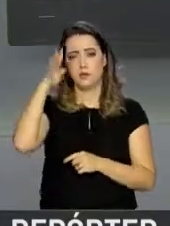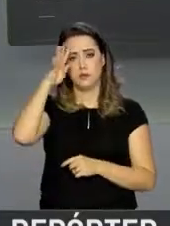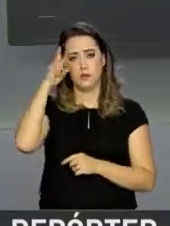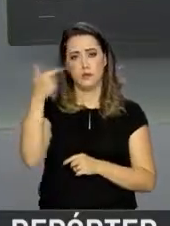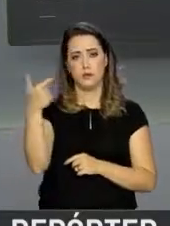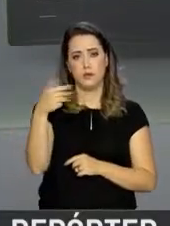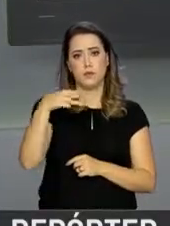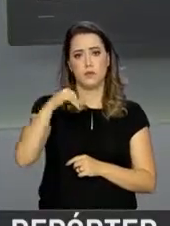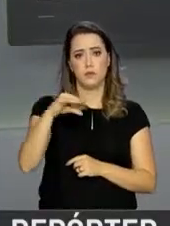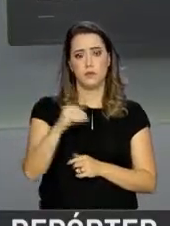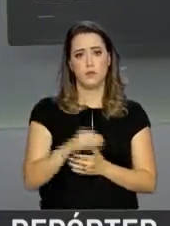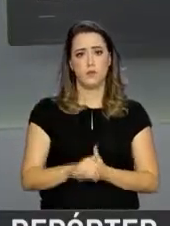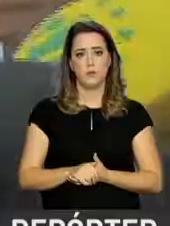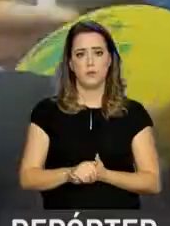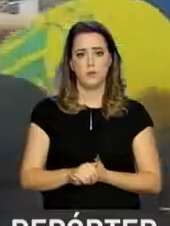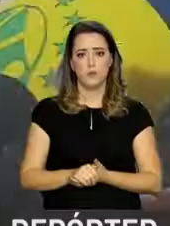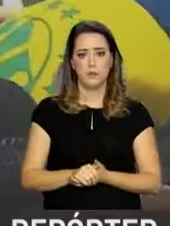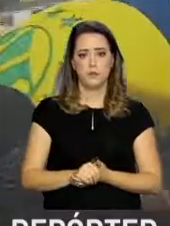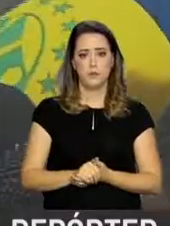quarta-feira, dia 2 de maio.